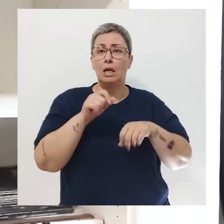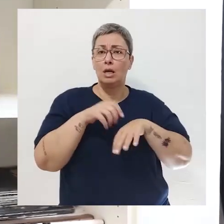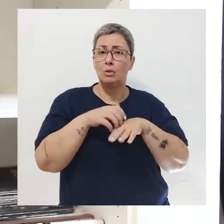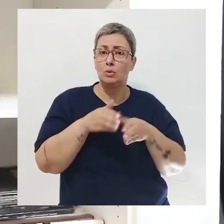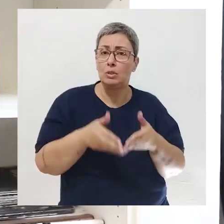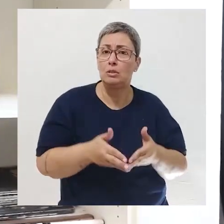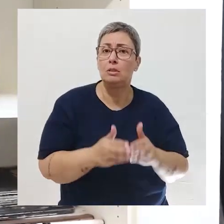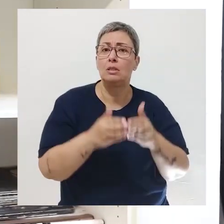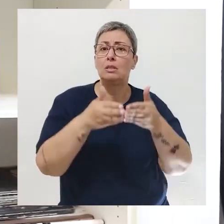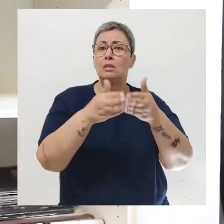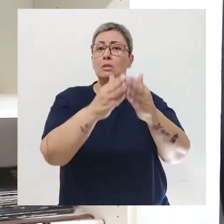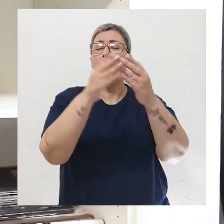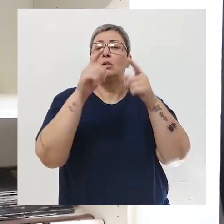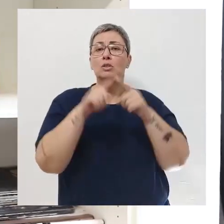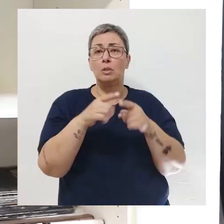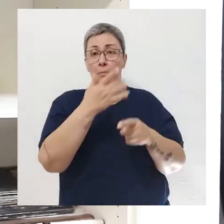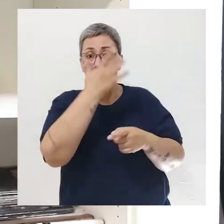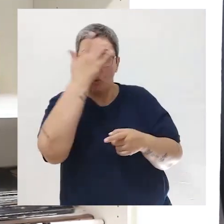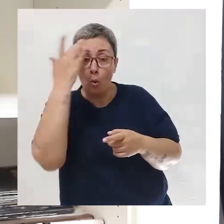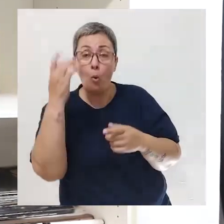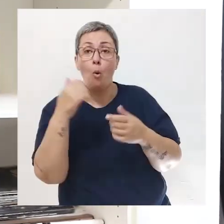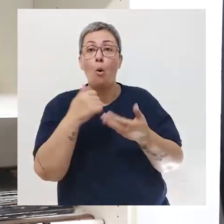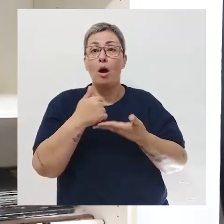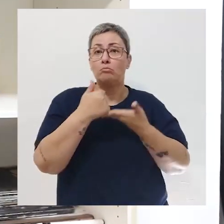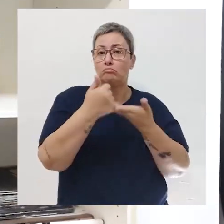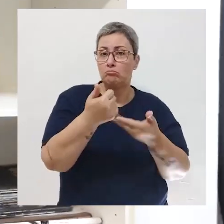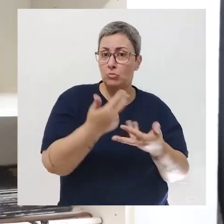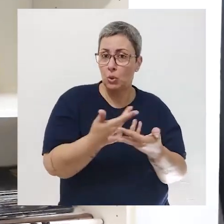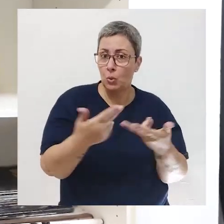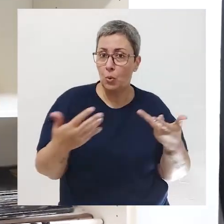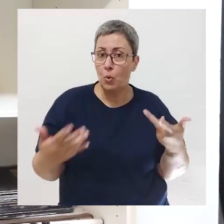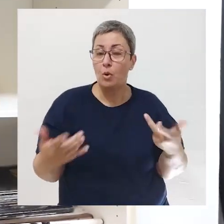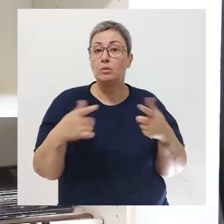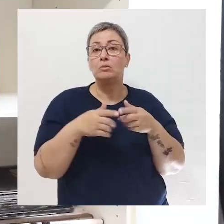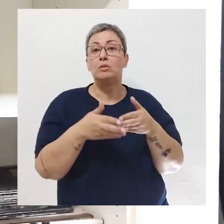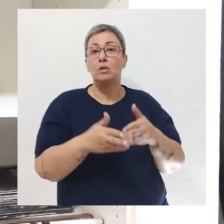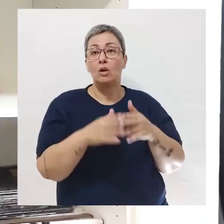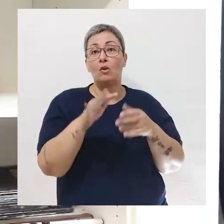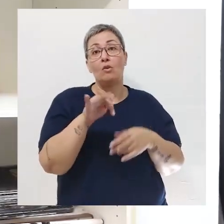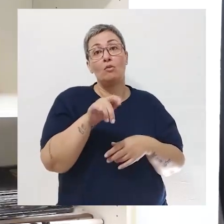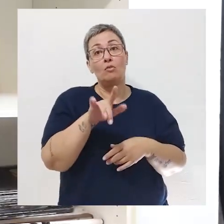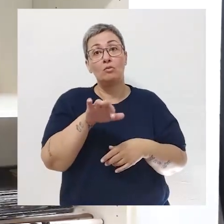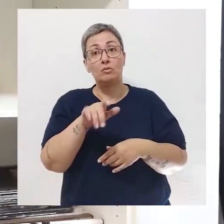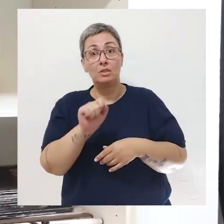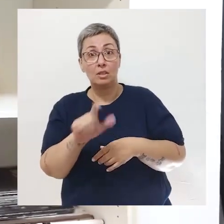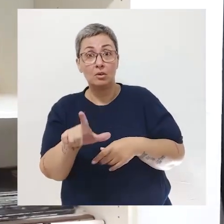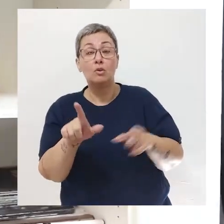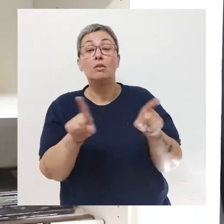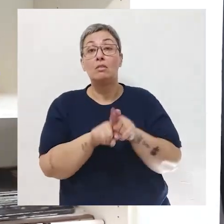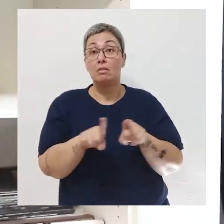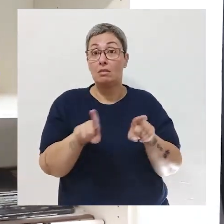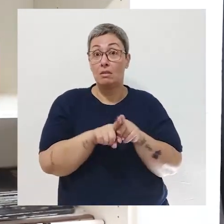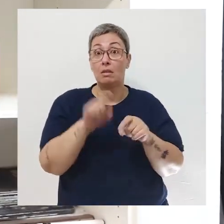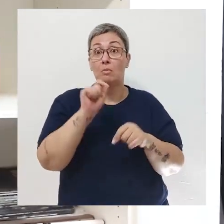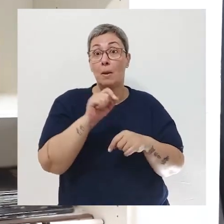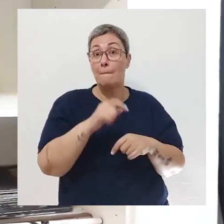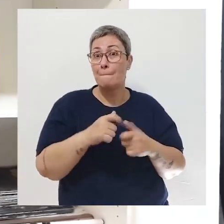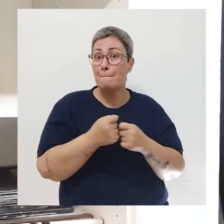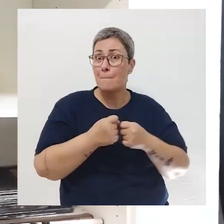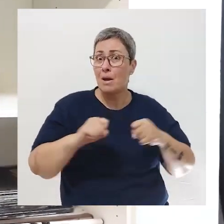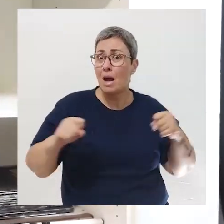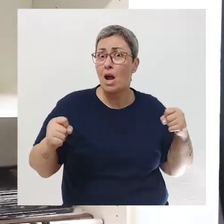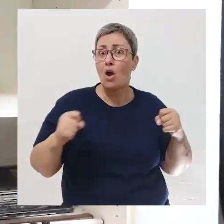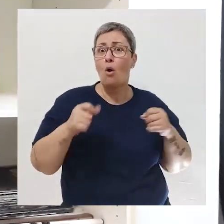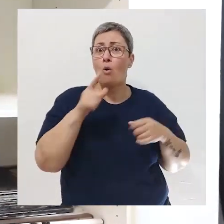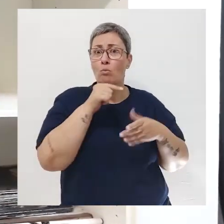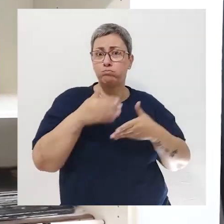transporte de pessoas e cargas, servindo de meio para a navegação fluvial. Além disso, é considerado o maior rio